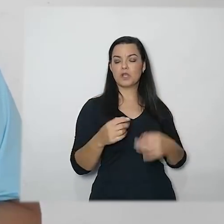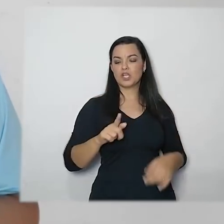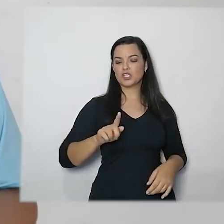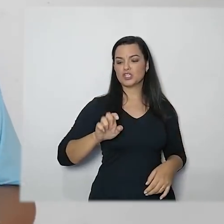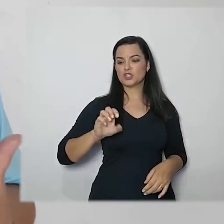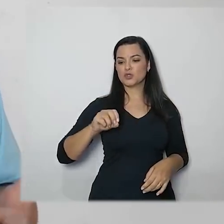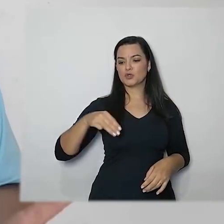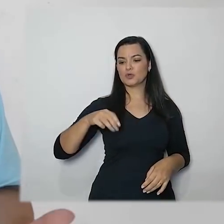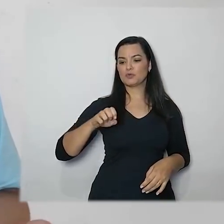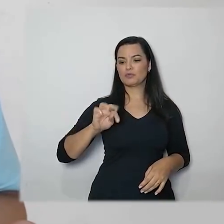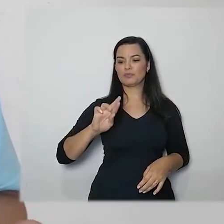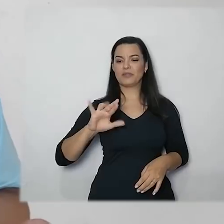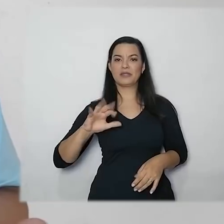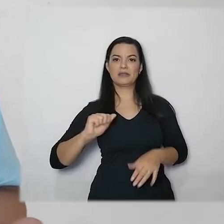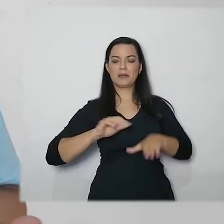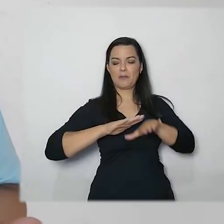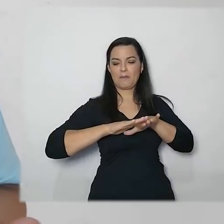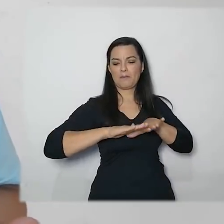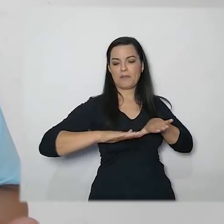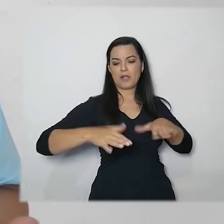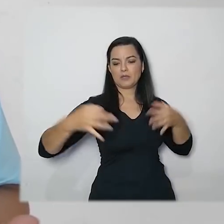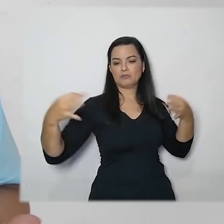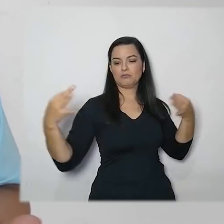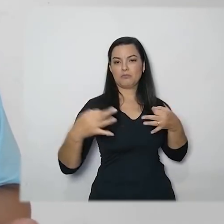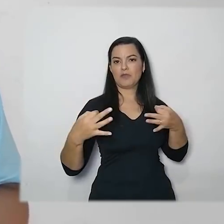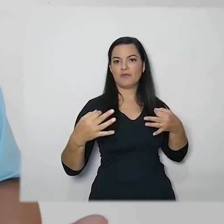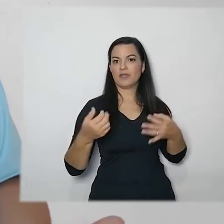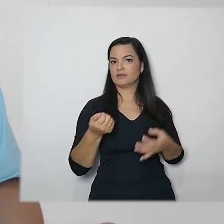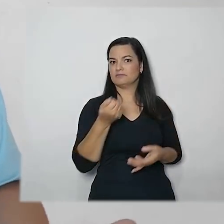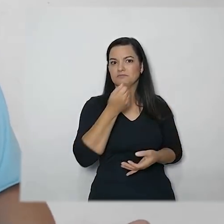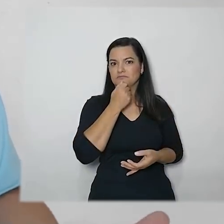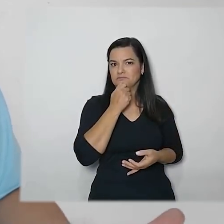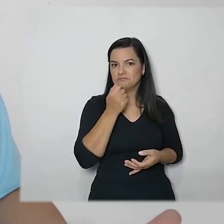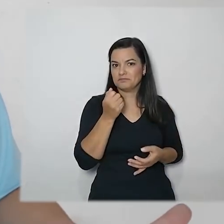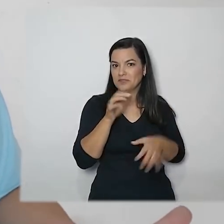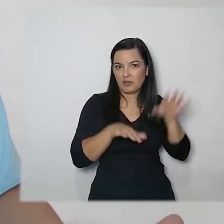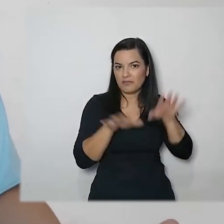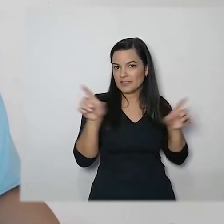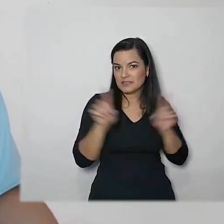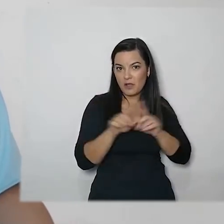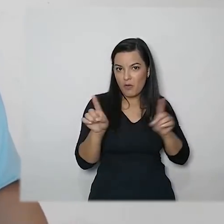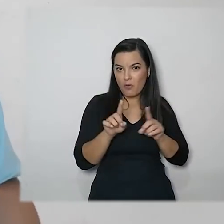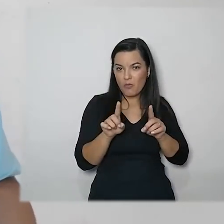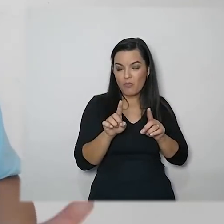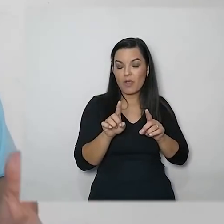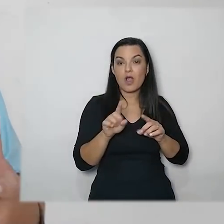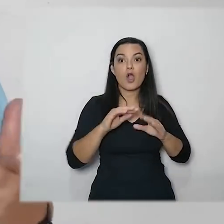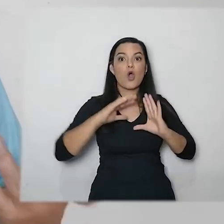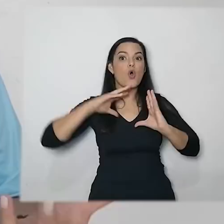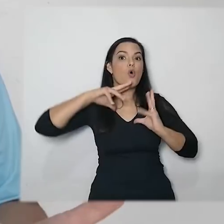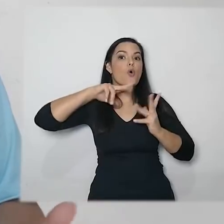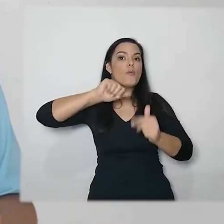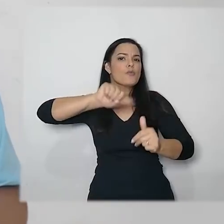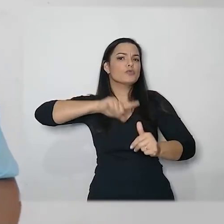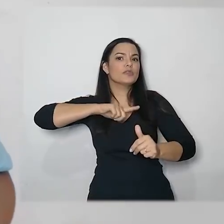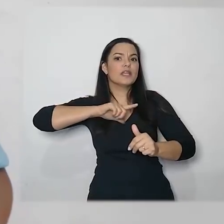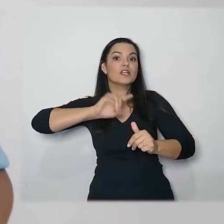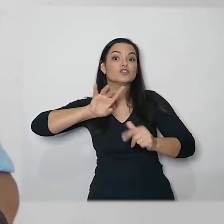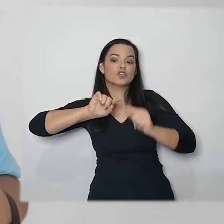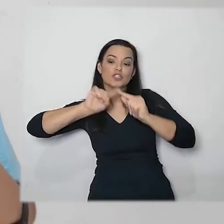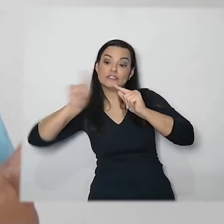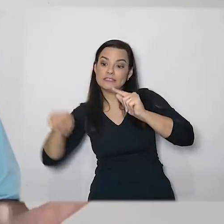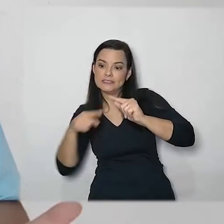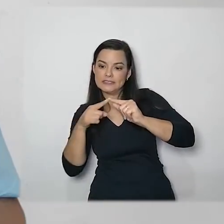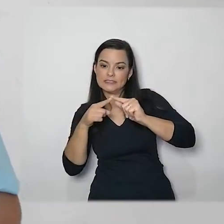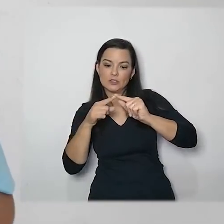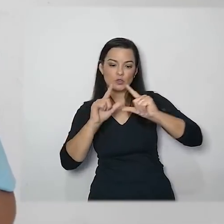bem planas, bonitinhas que nós vemos por aí. O mundo não é só formado por círculos, triângulos,